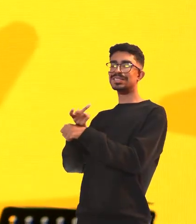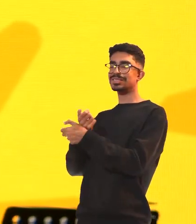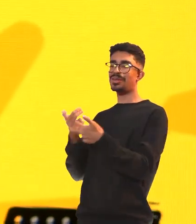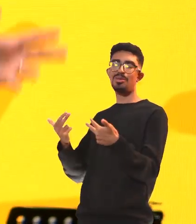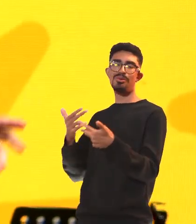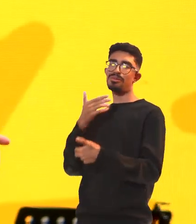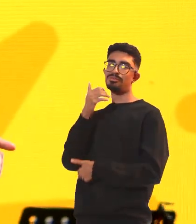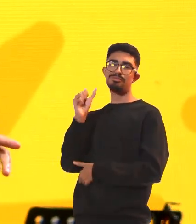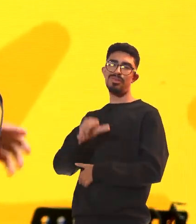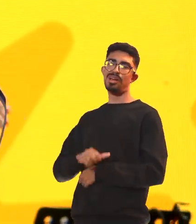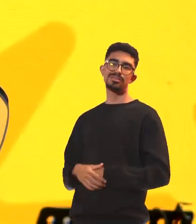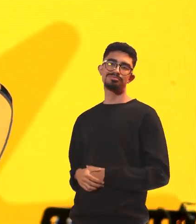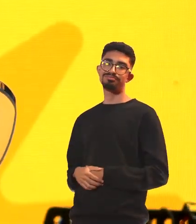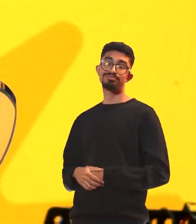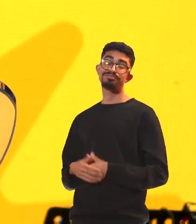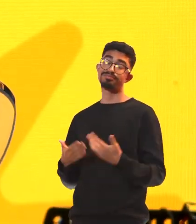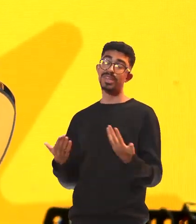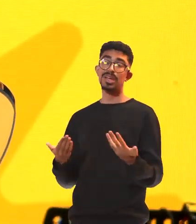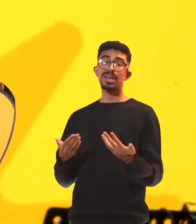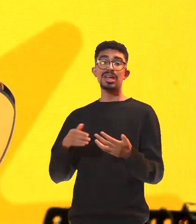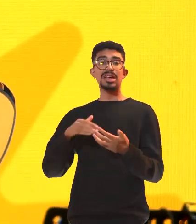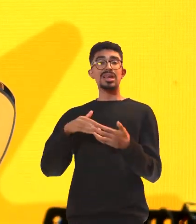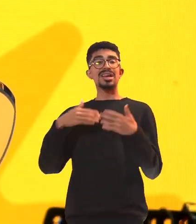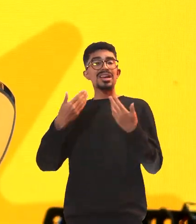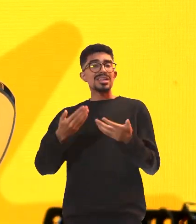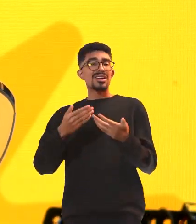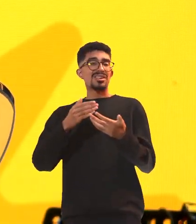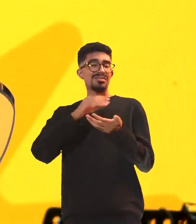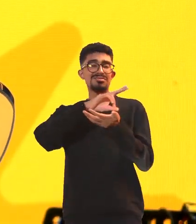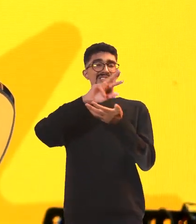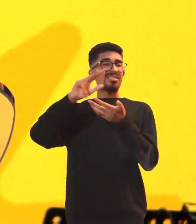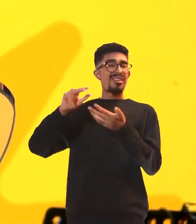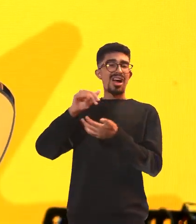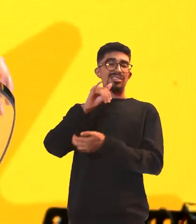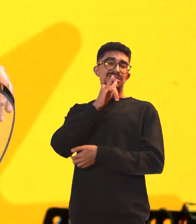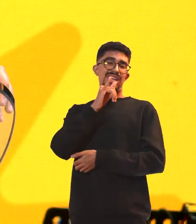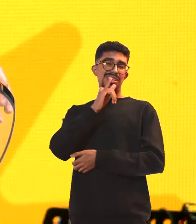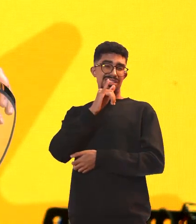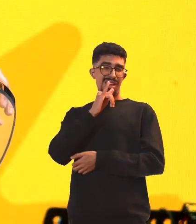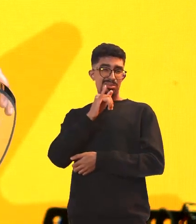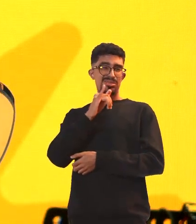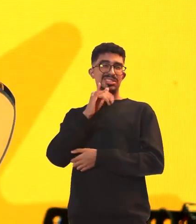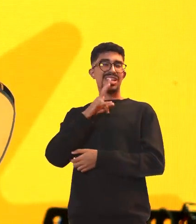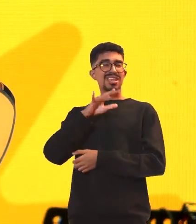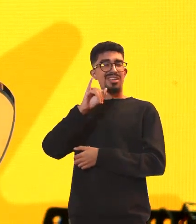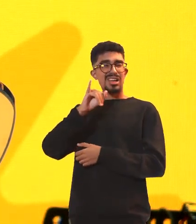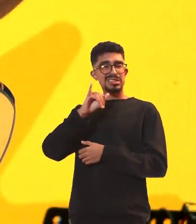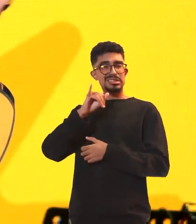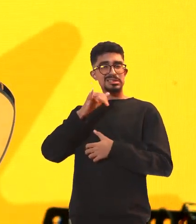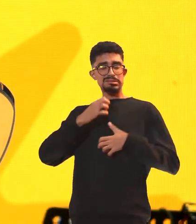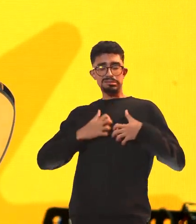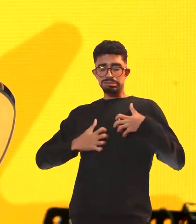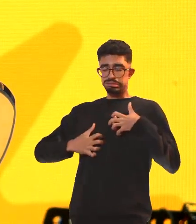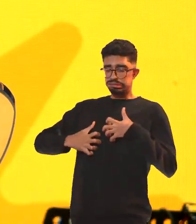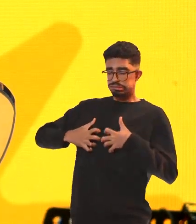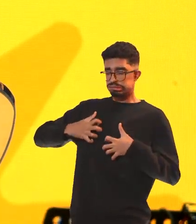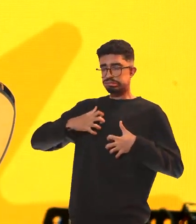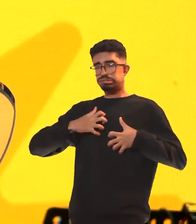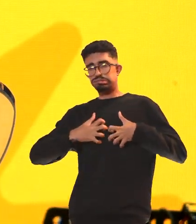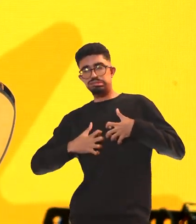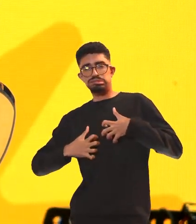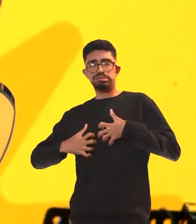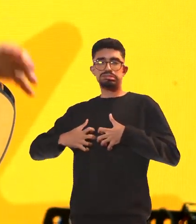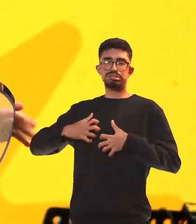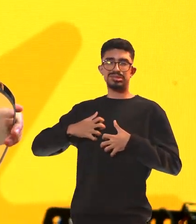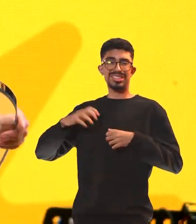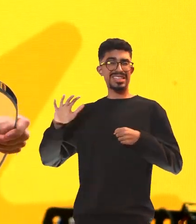conversando, arranjando encontros, esse tipo de coisa que tira a tua santidade, que te enche de